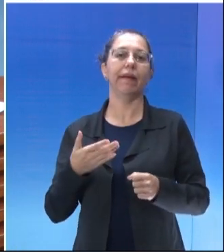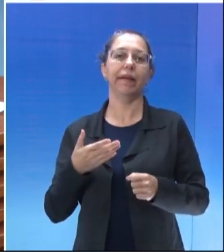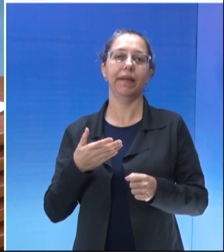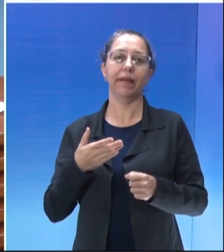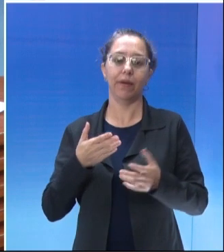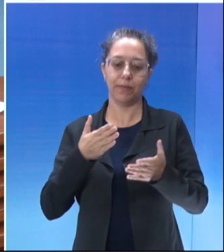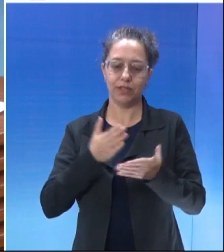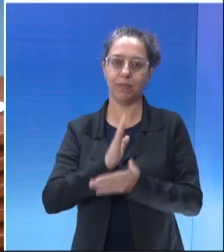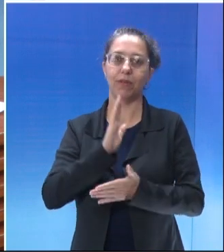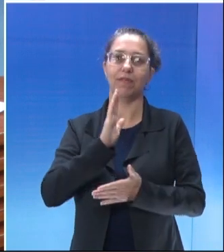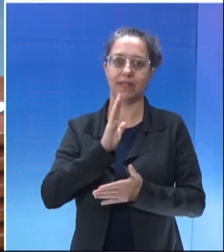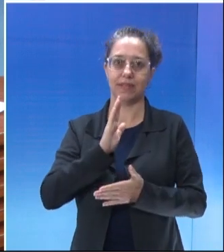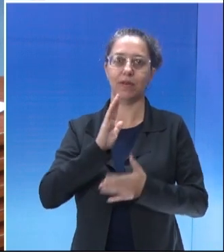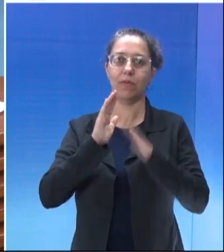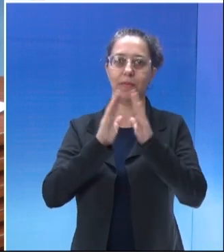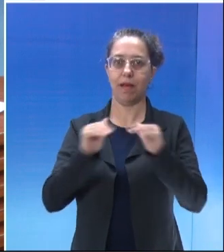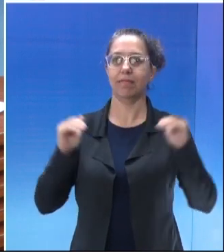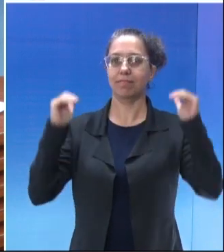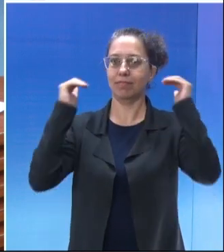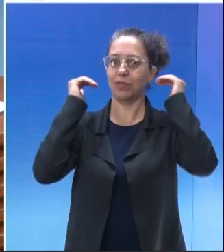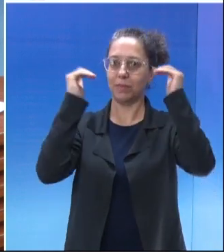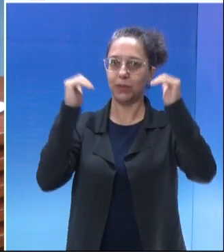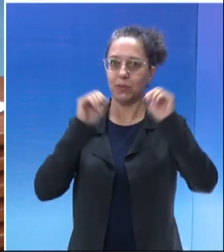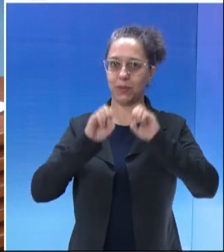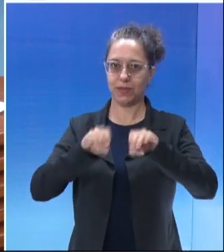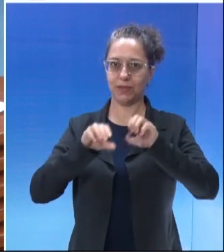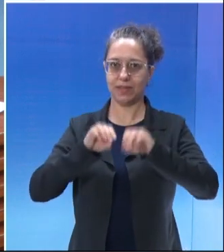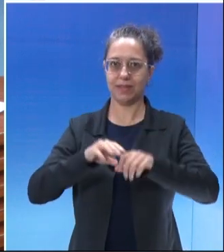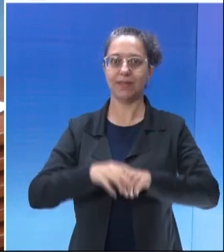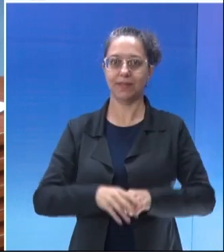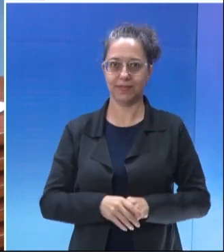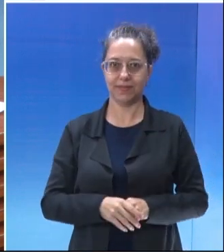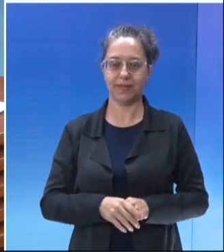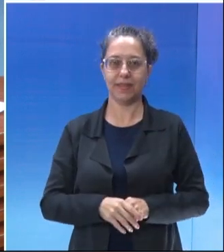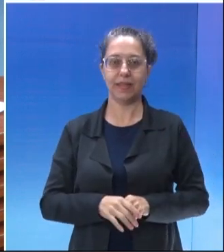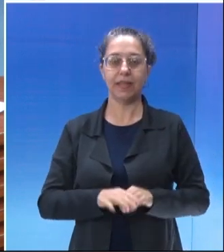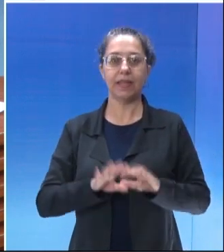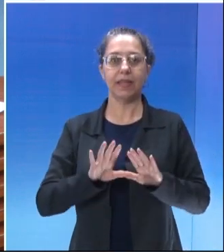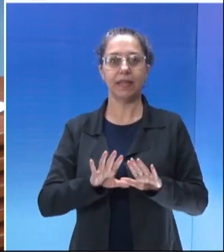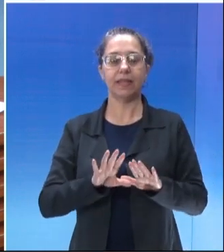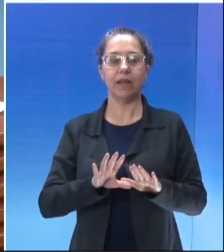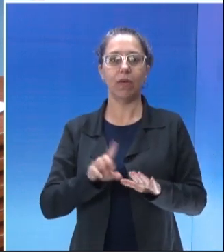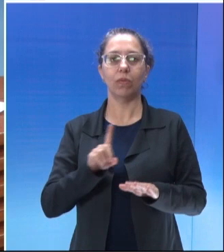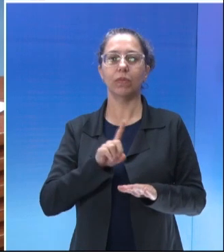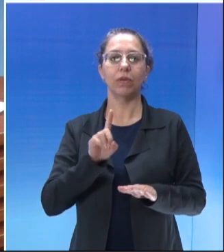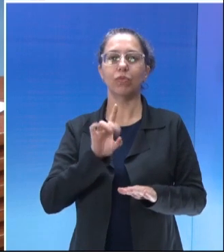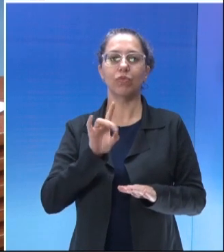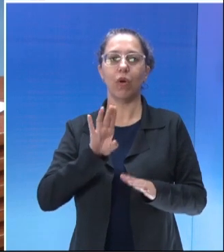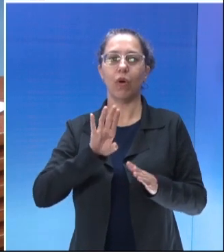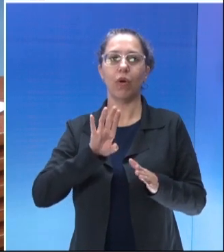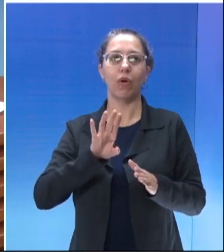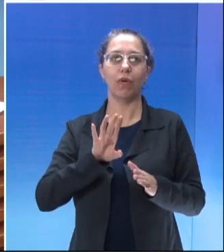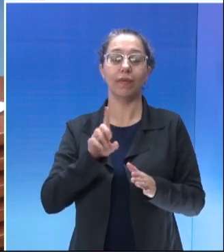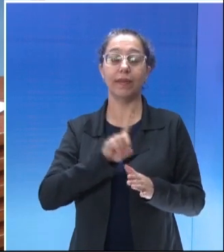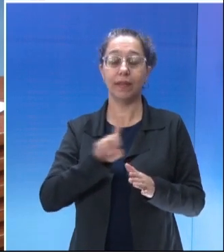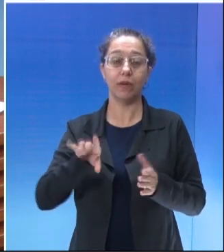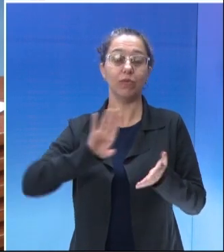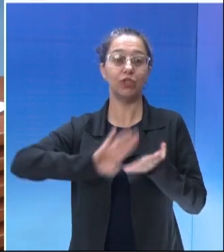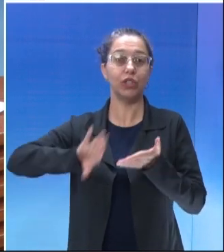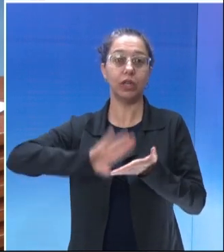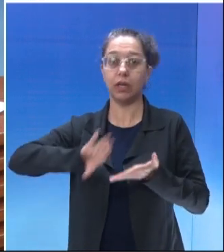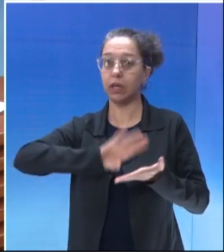superior. E nós vamos aqui não exaurir os conteúdos, mas apenas apontar